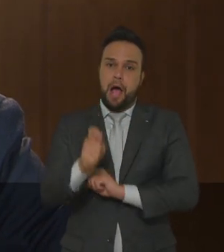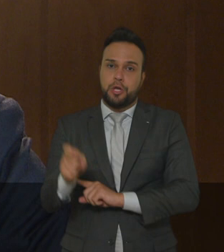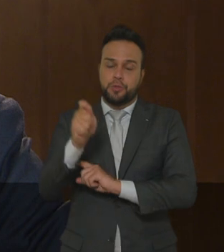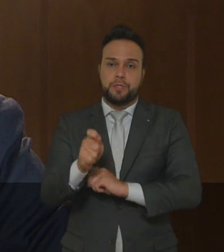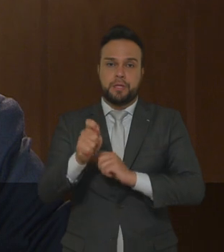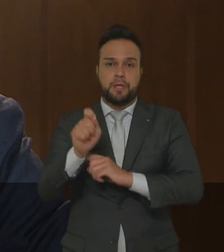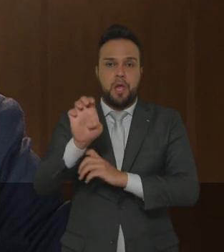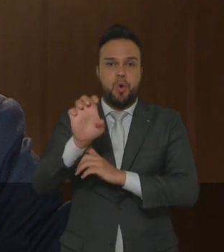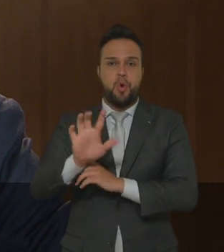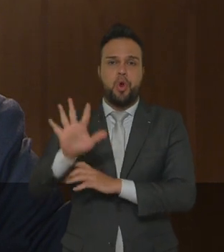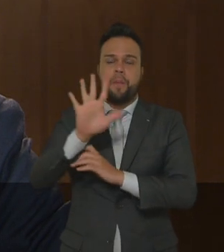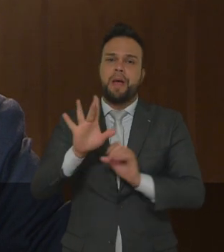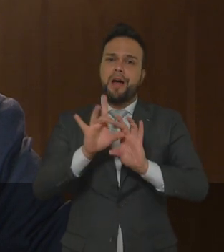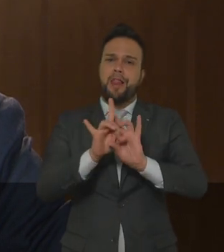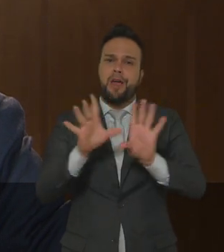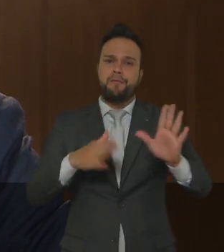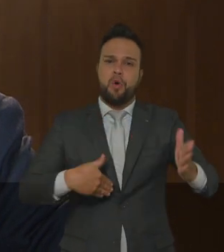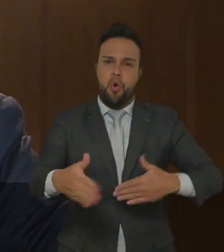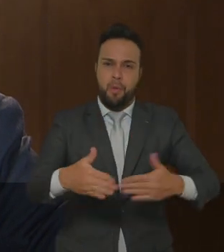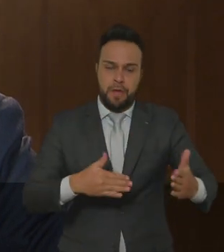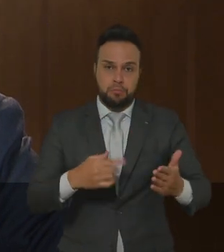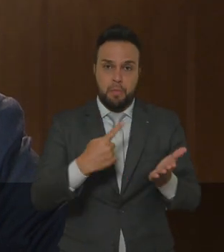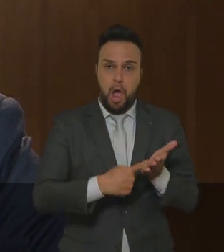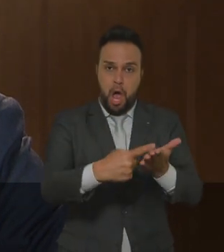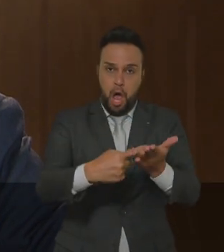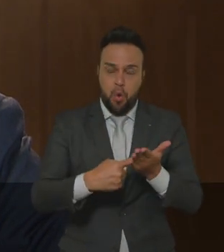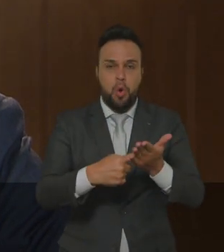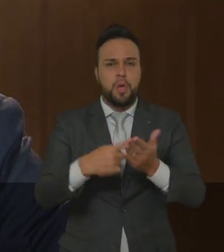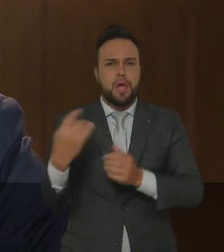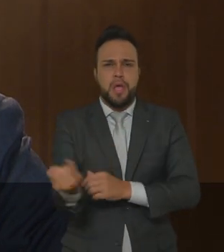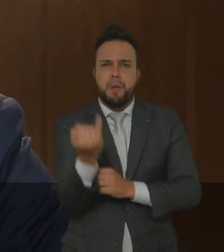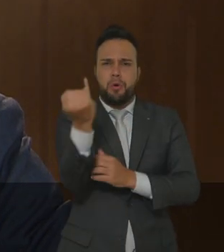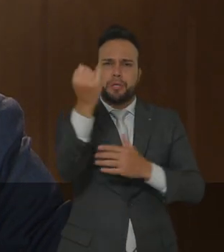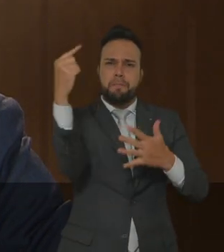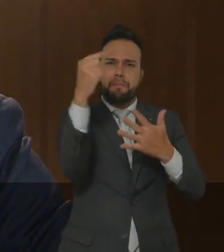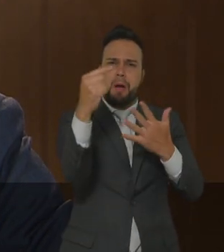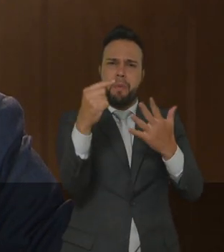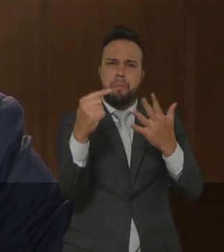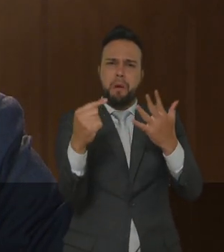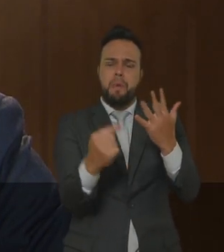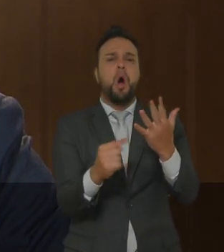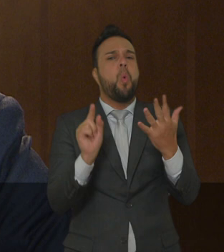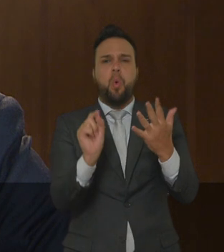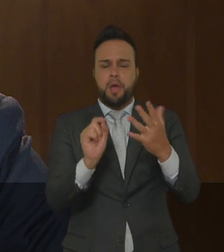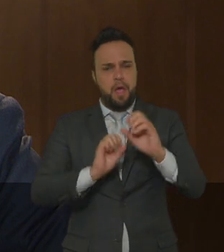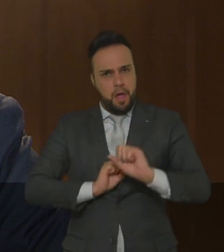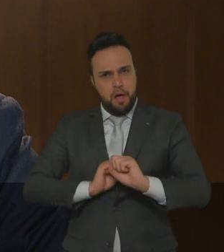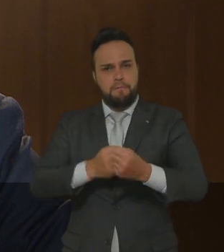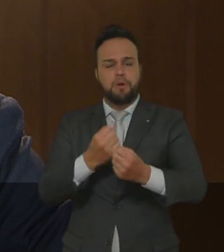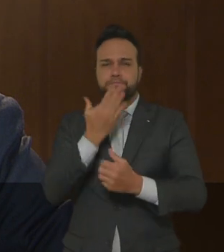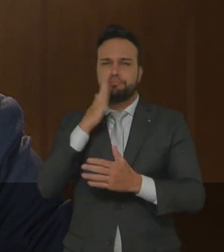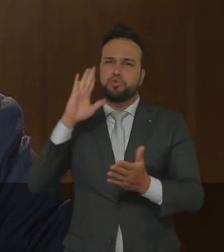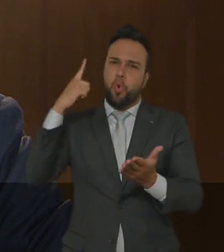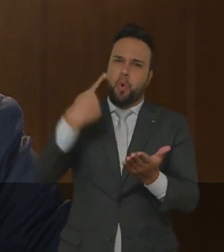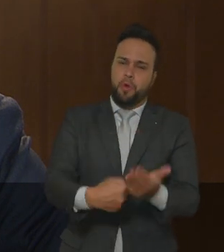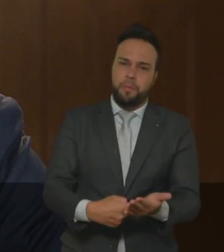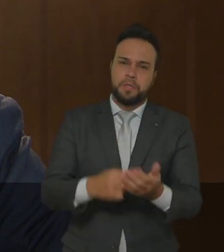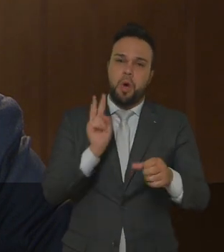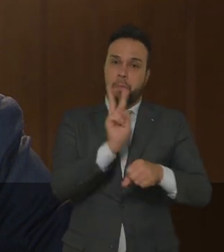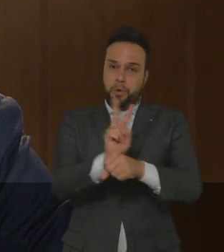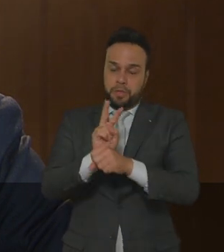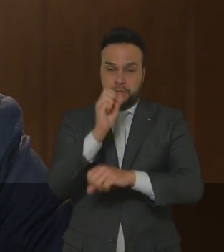Associação europeia de livre comércio esses acordos possuem importantes causas que reforçam nosso compromisso